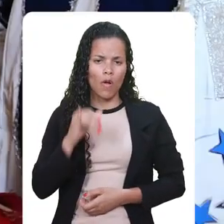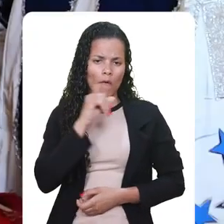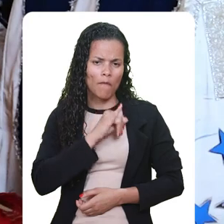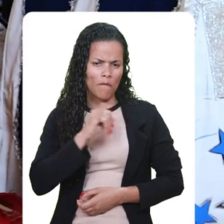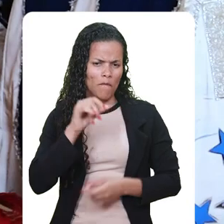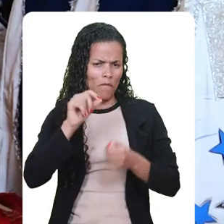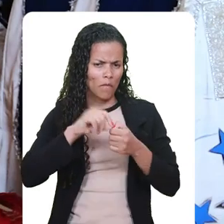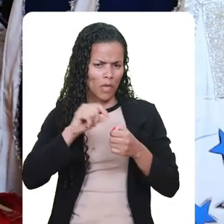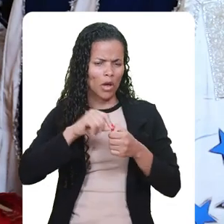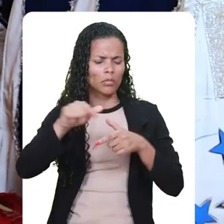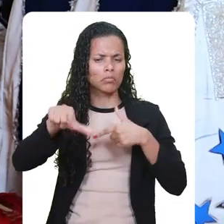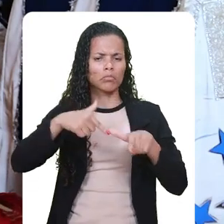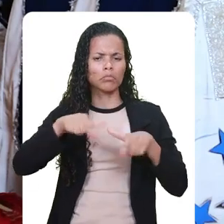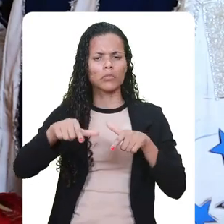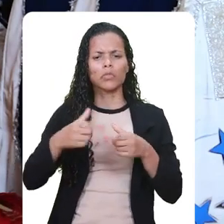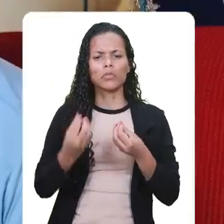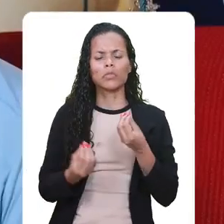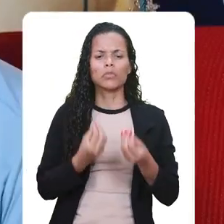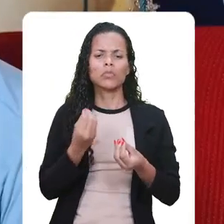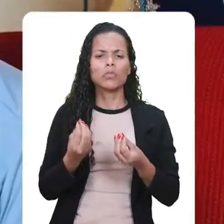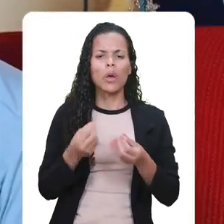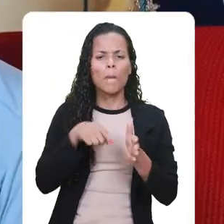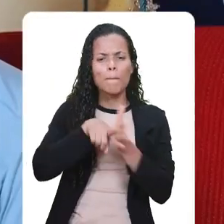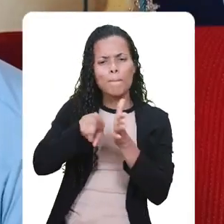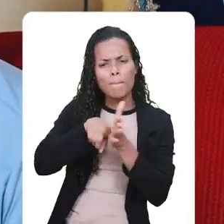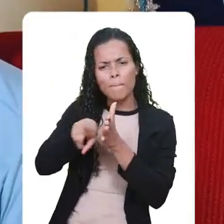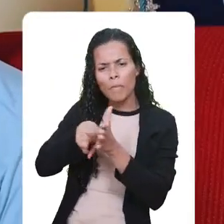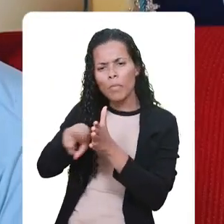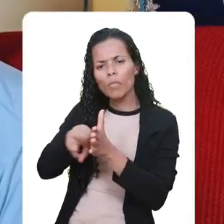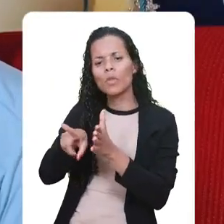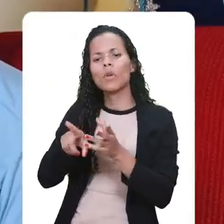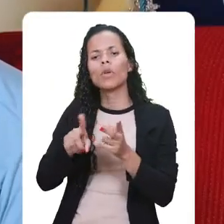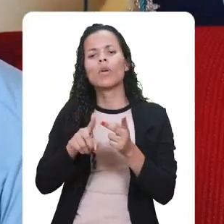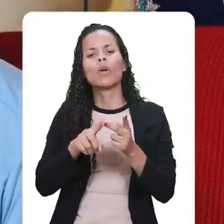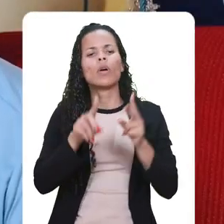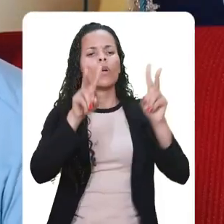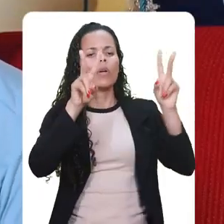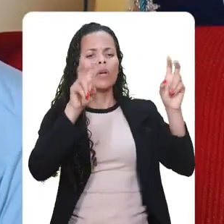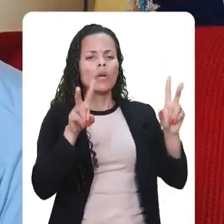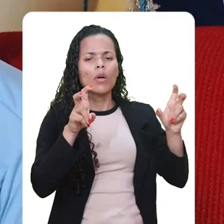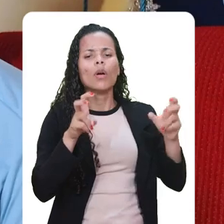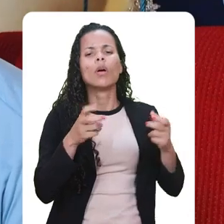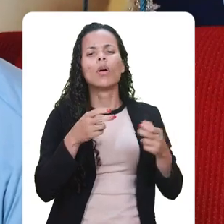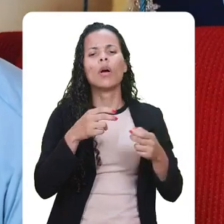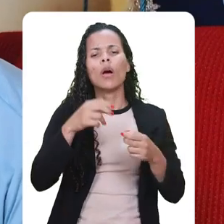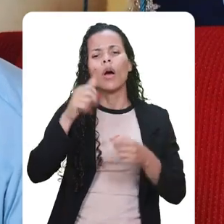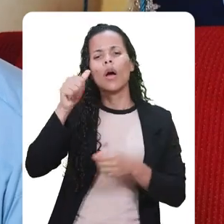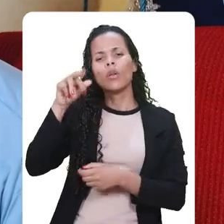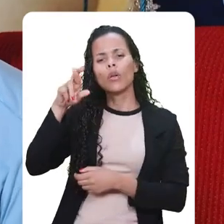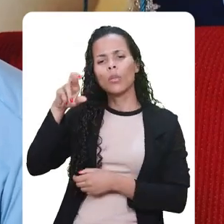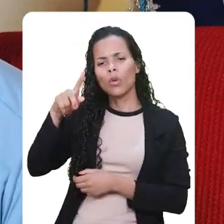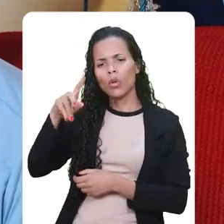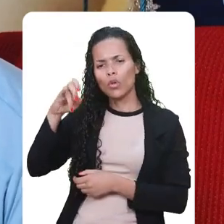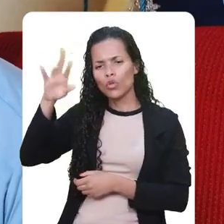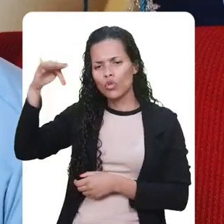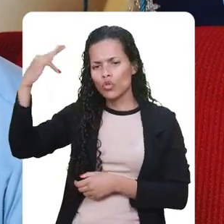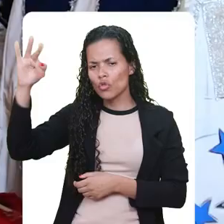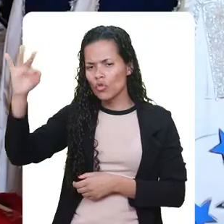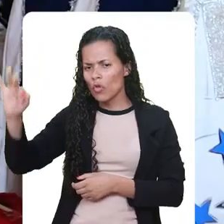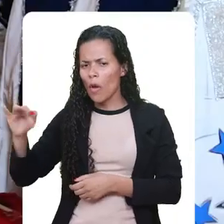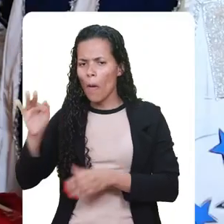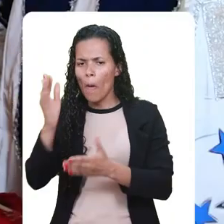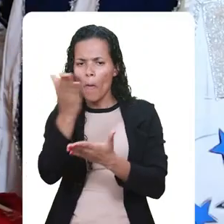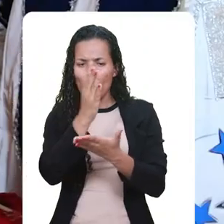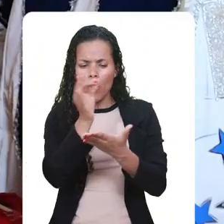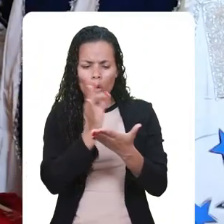público ele faz o seu trabalho em questão de pesquisas, historicamente, antropologia,